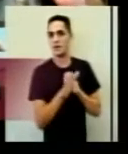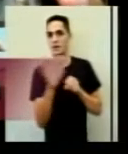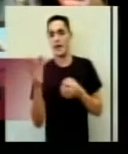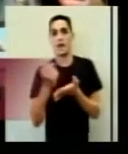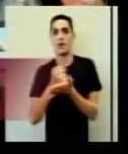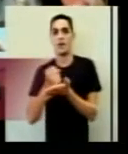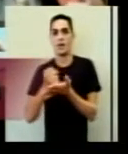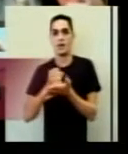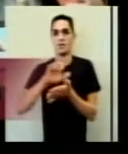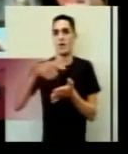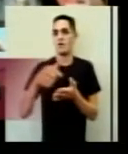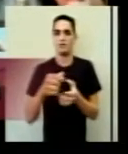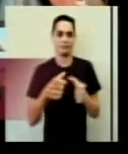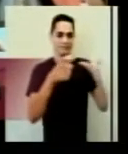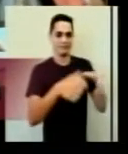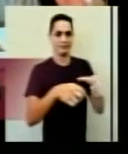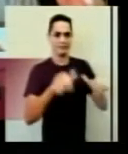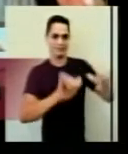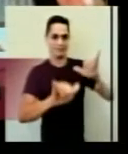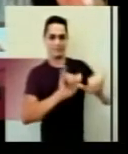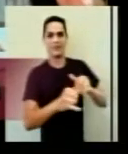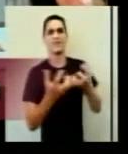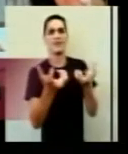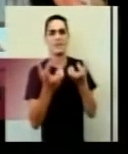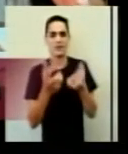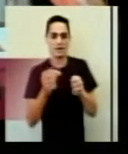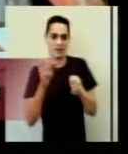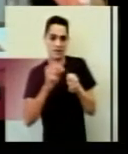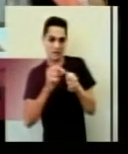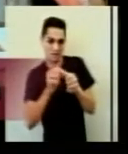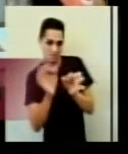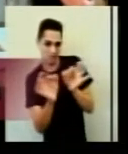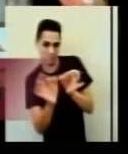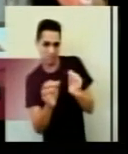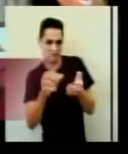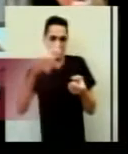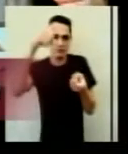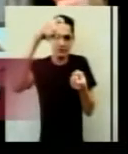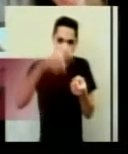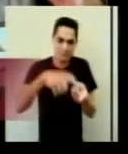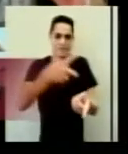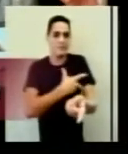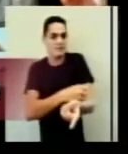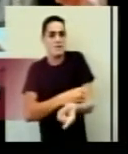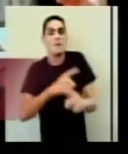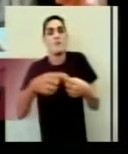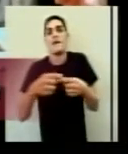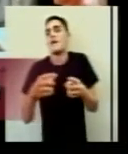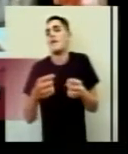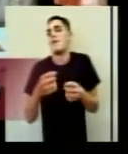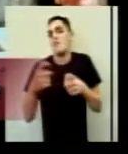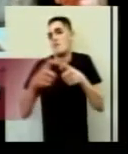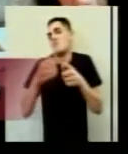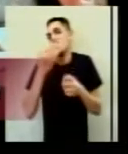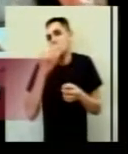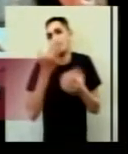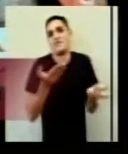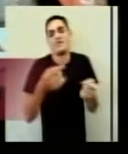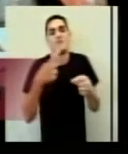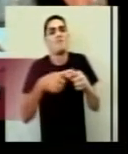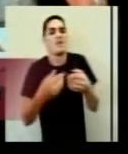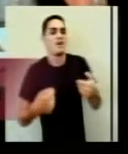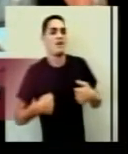você está com receio de estar com Covid. Aí você vai numa farmácia, aí você vai num laboratório e fala, eu quero